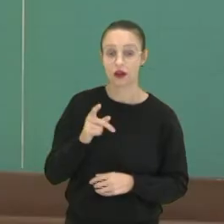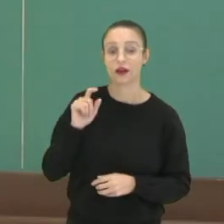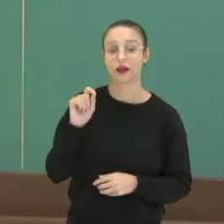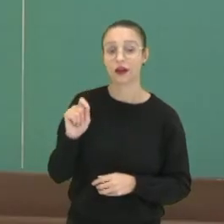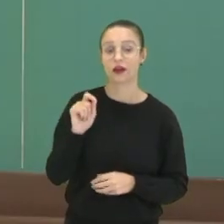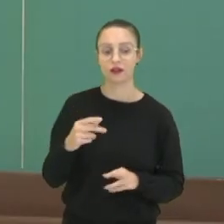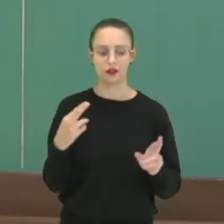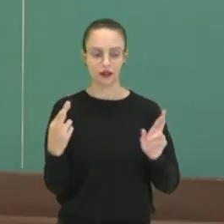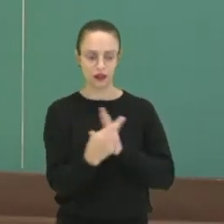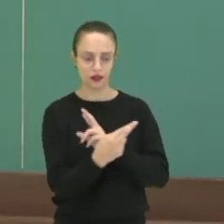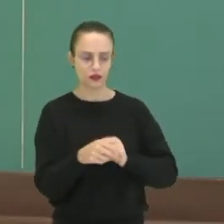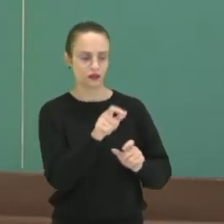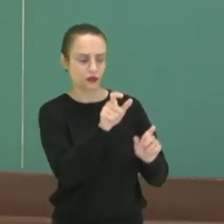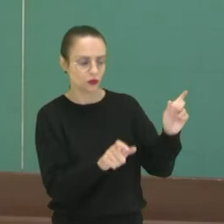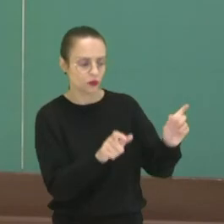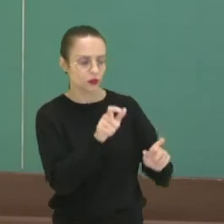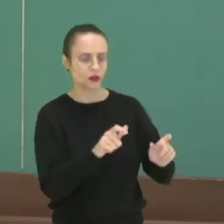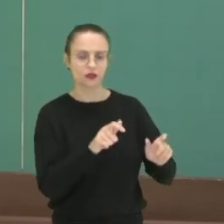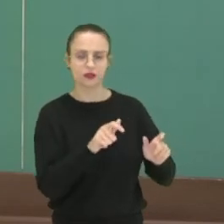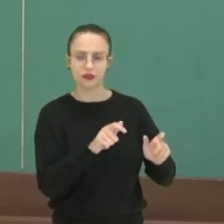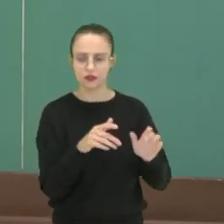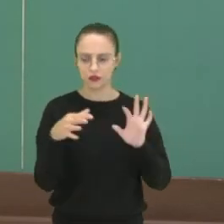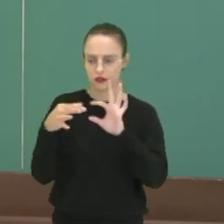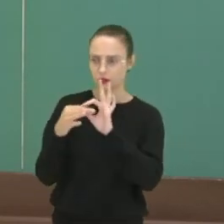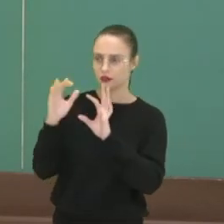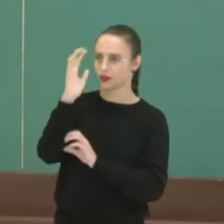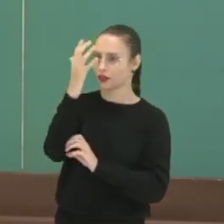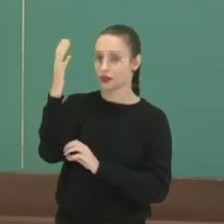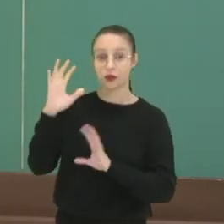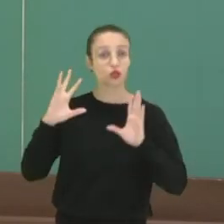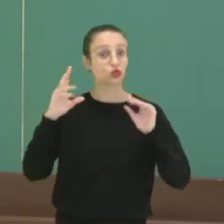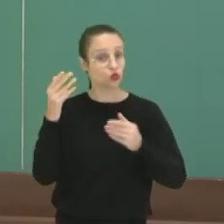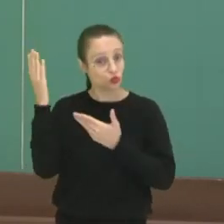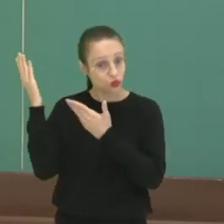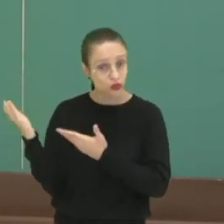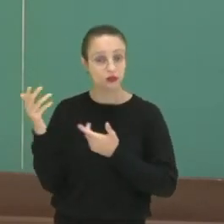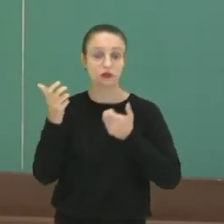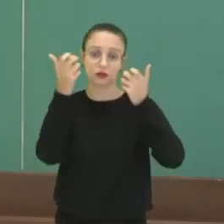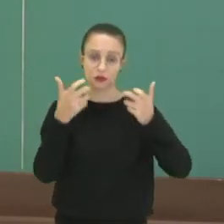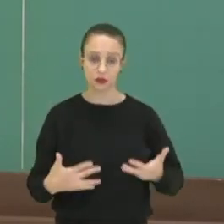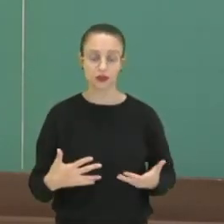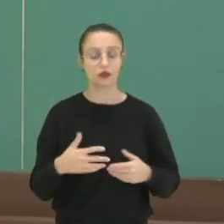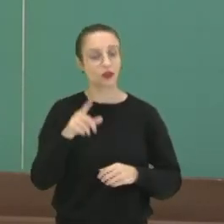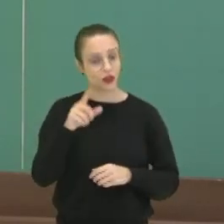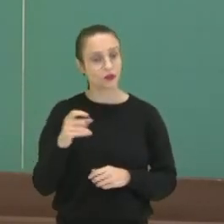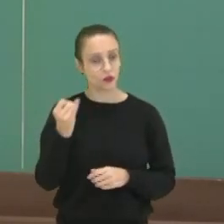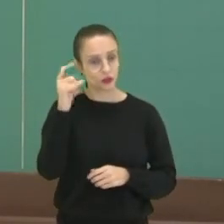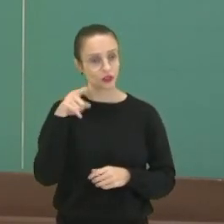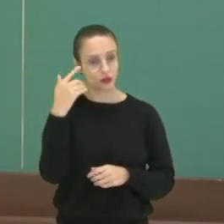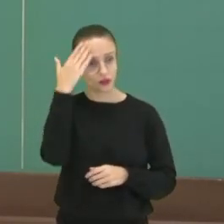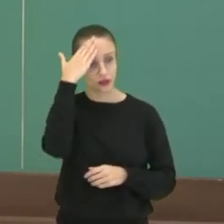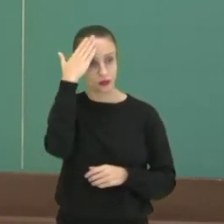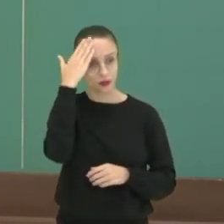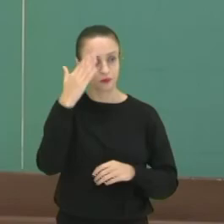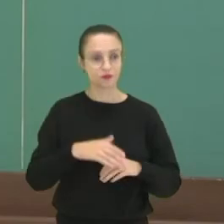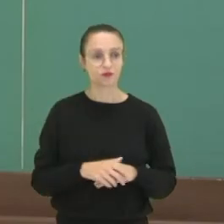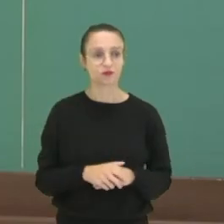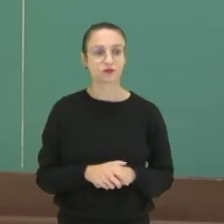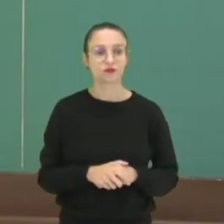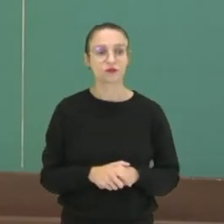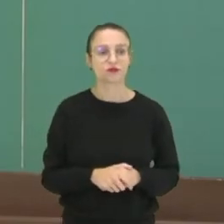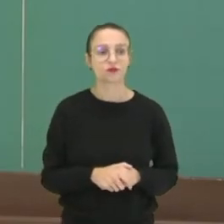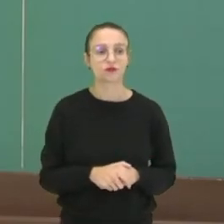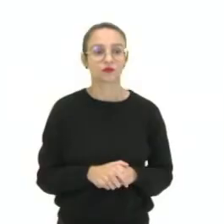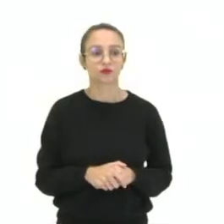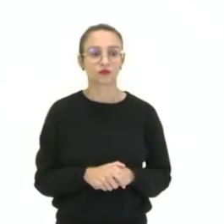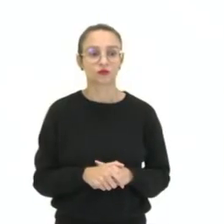do homem, das atividades humanas com o clima, é tudo isso aqui que nós estamos falando, que é importante a gente saber, né? E